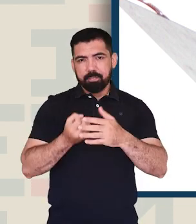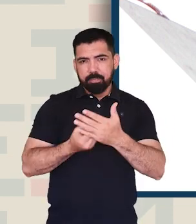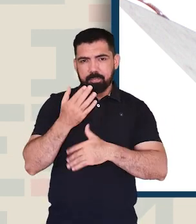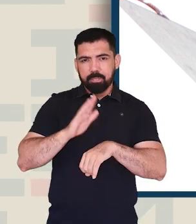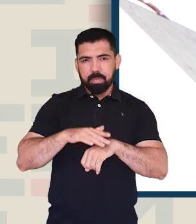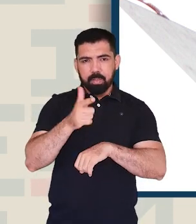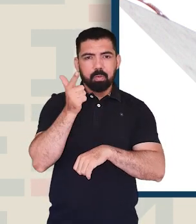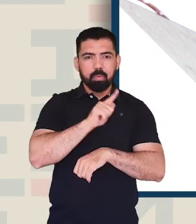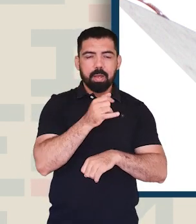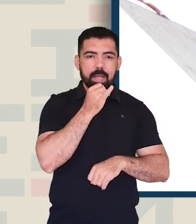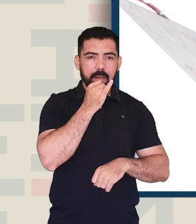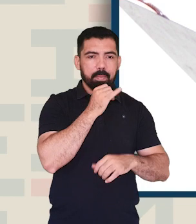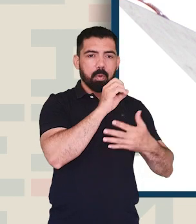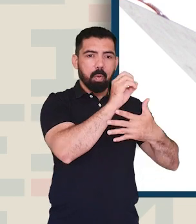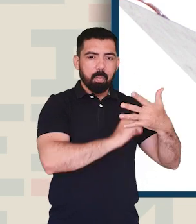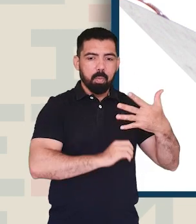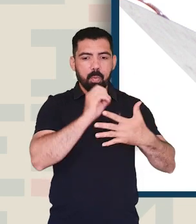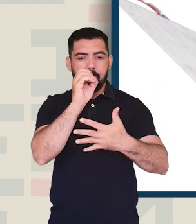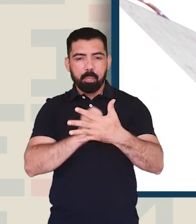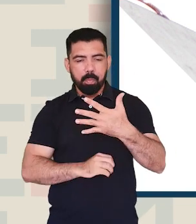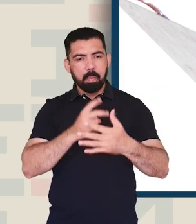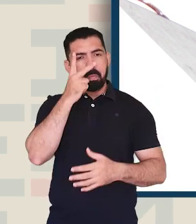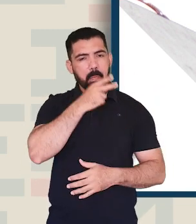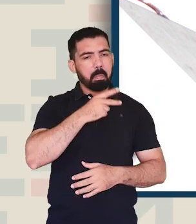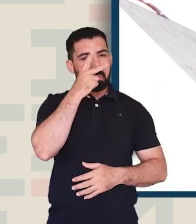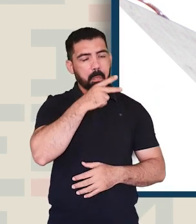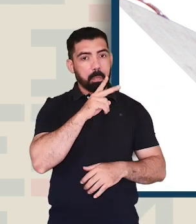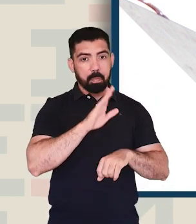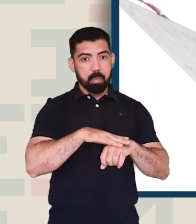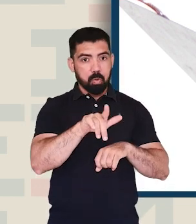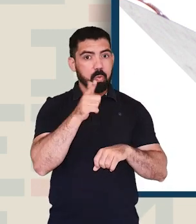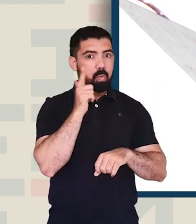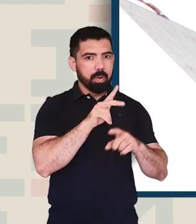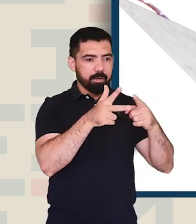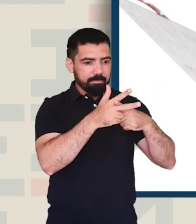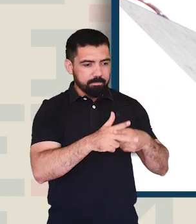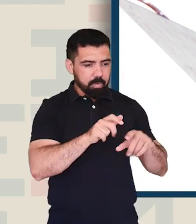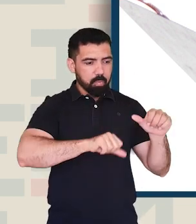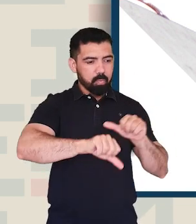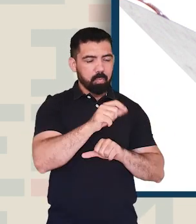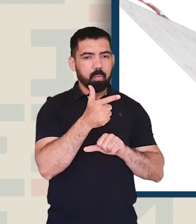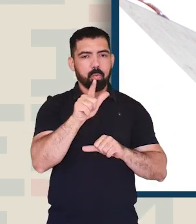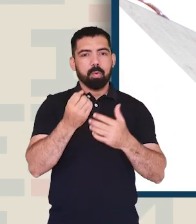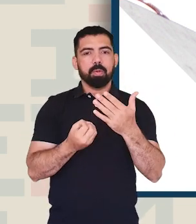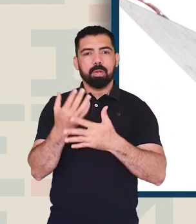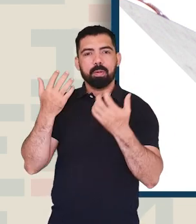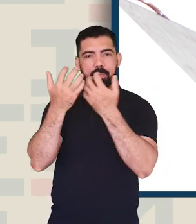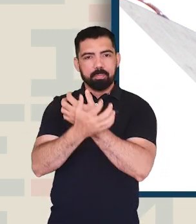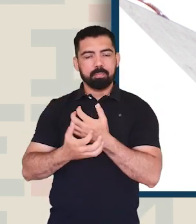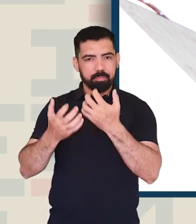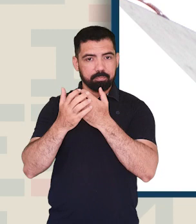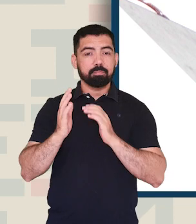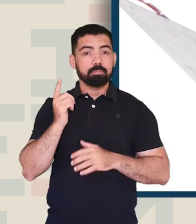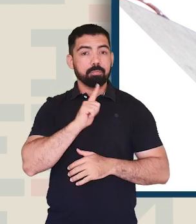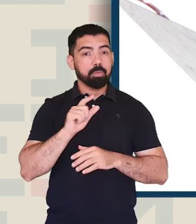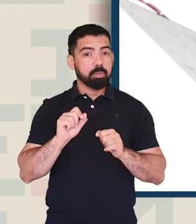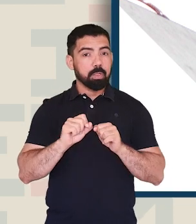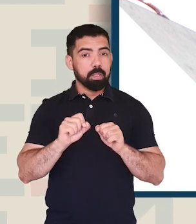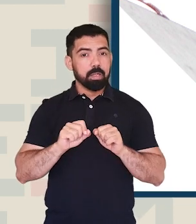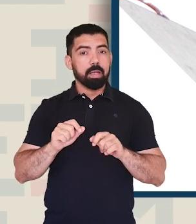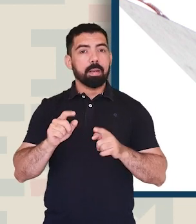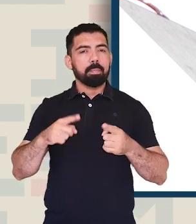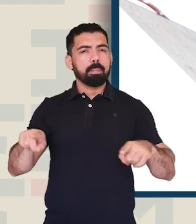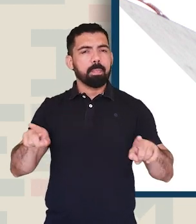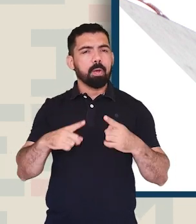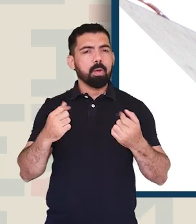você pegar uma progressão muito batida, que seja muito tocada já, tem N músicas gravadas, e tentar criar